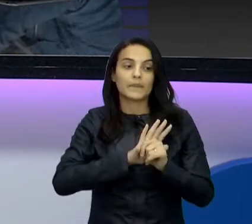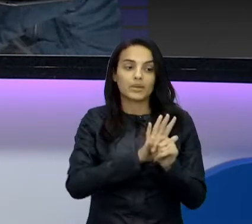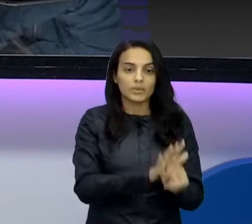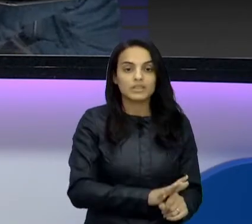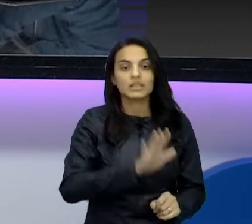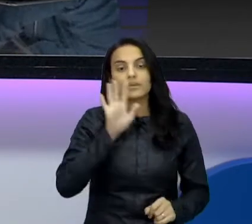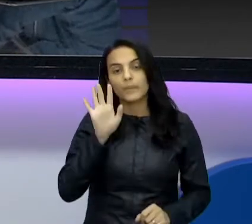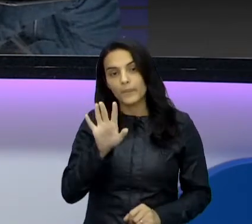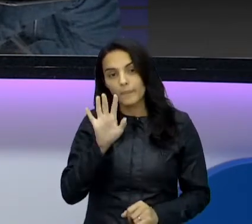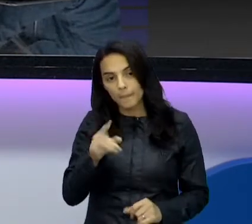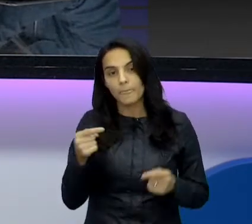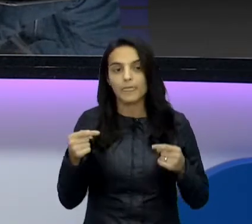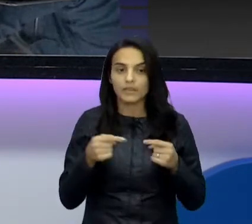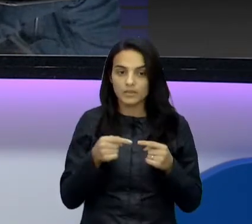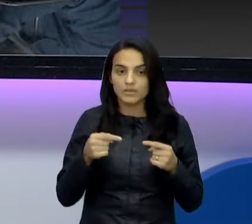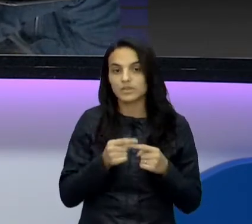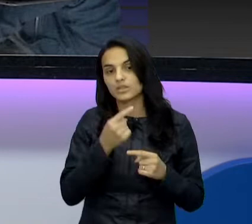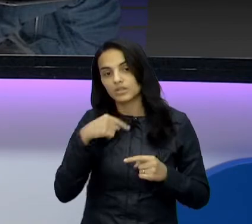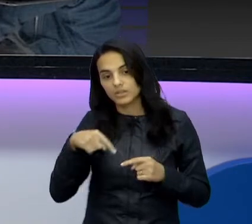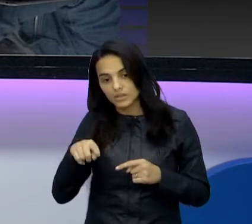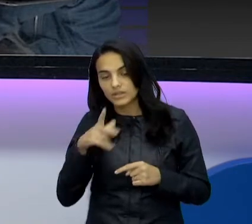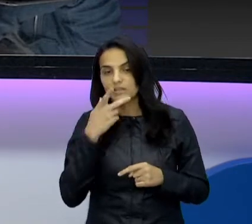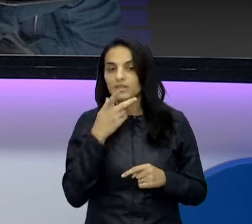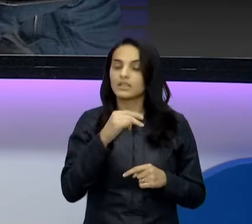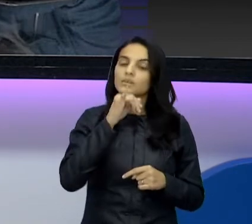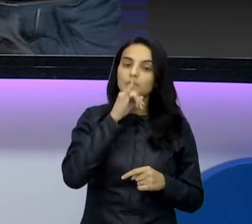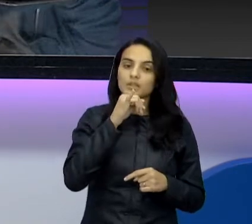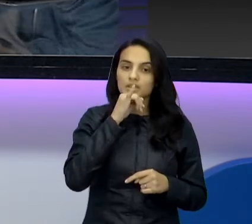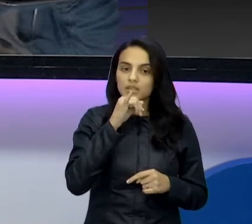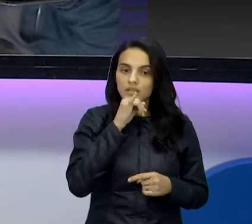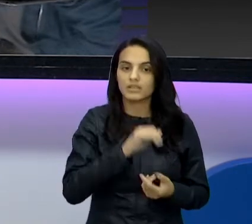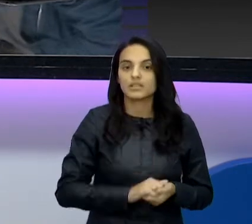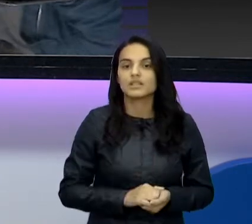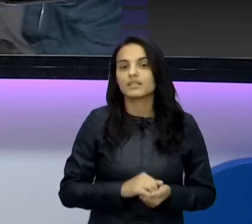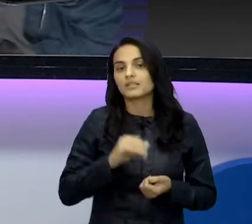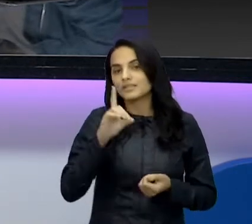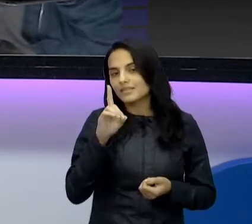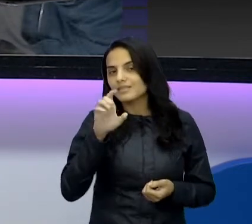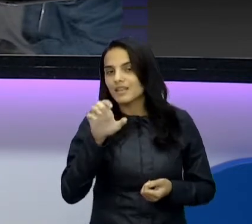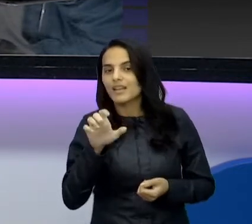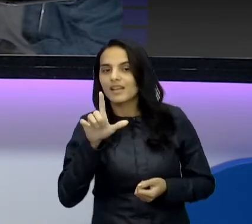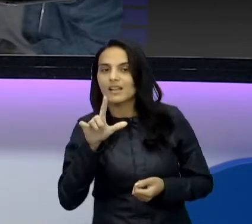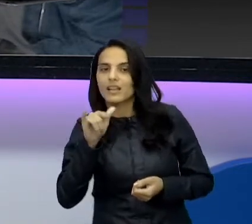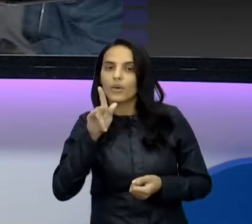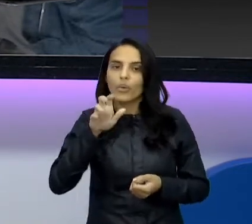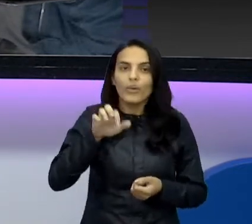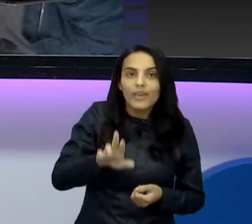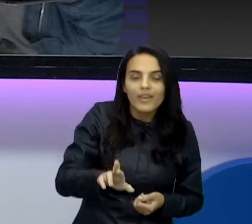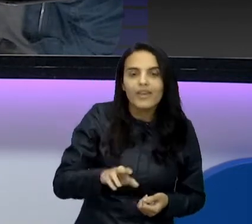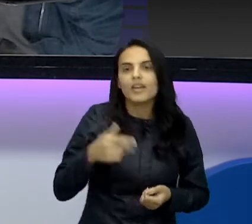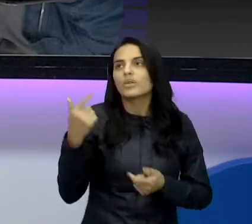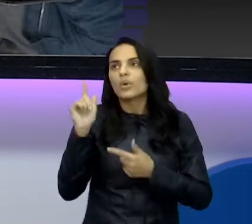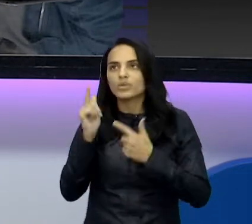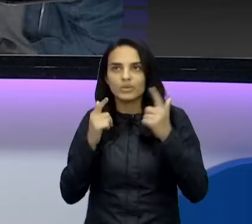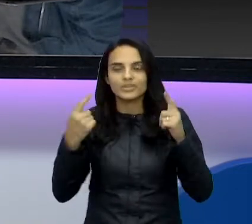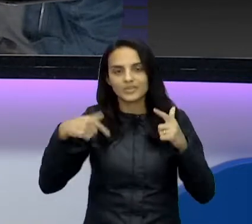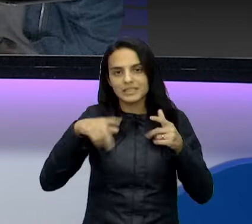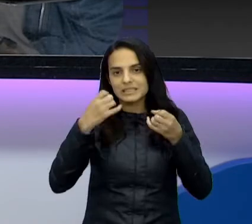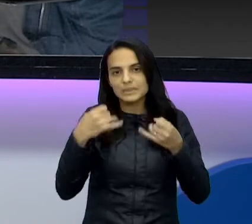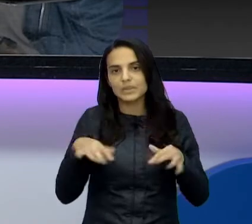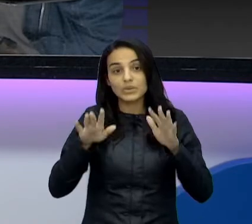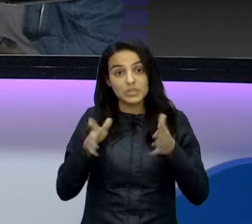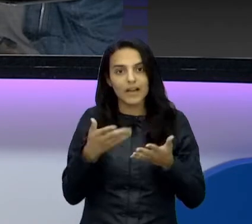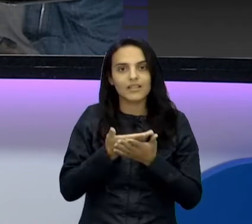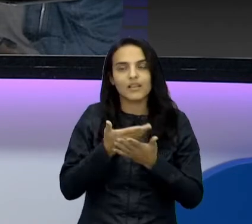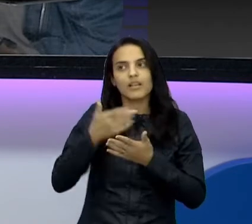nesse sentido que nós estamos falando, por exemplo, do denegrir, né? Dentre outras que a gente já comentou na aula passada